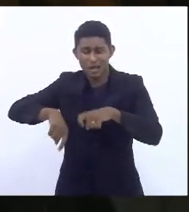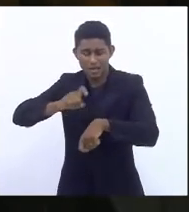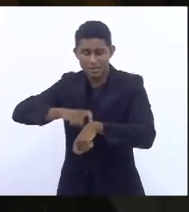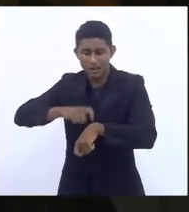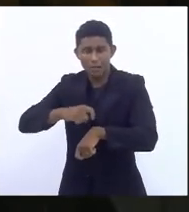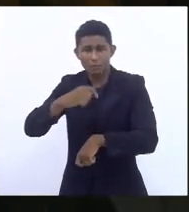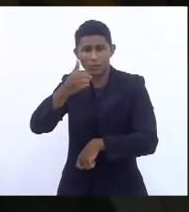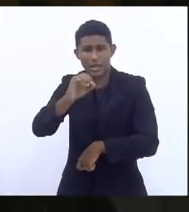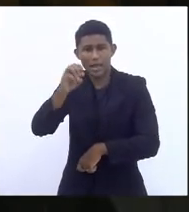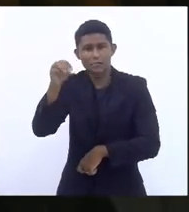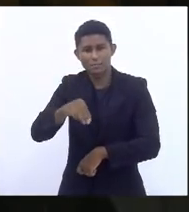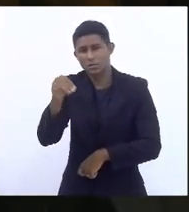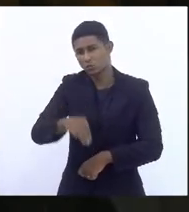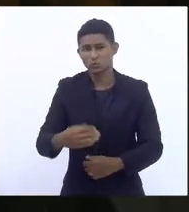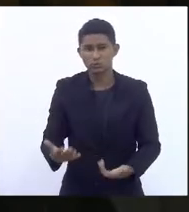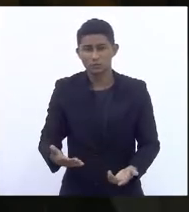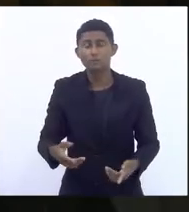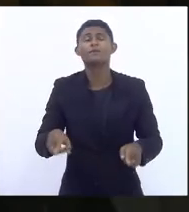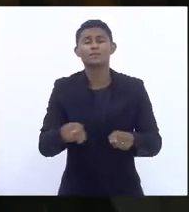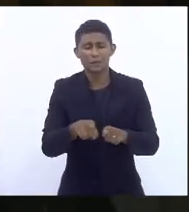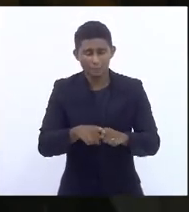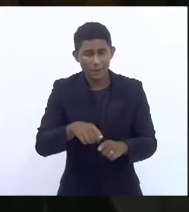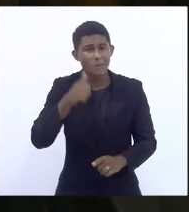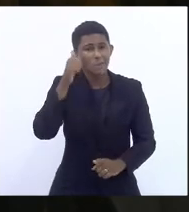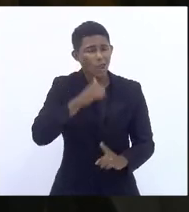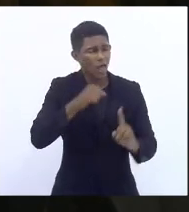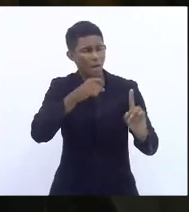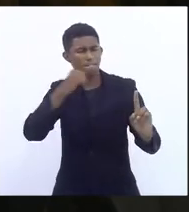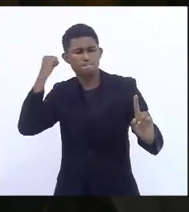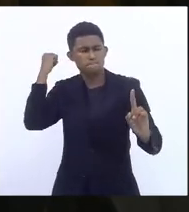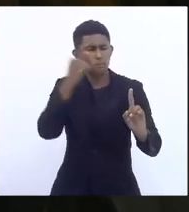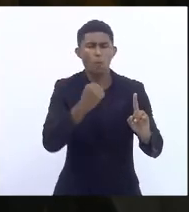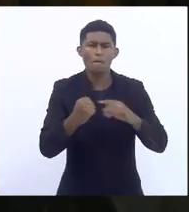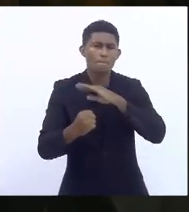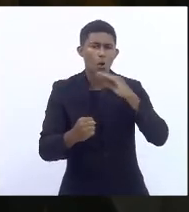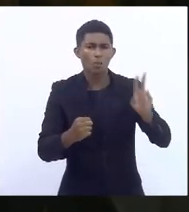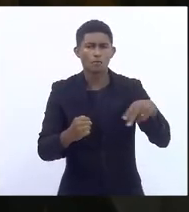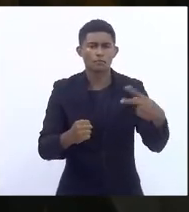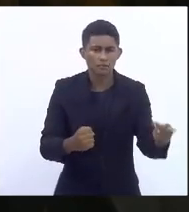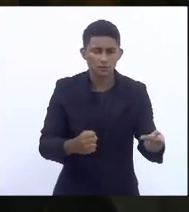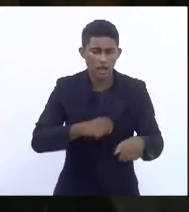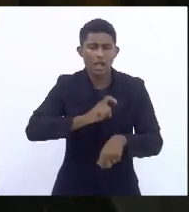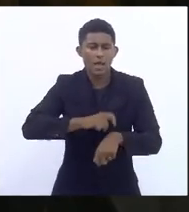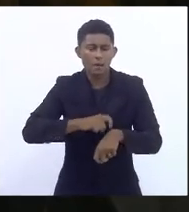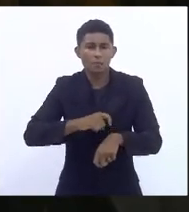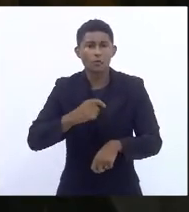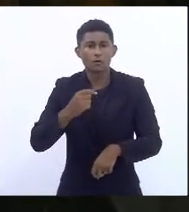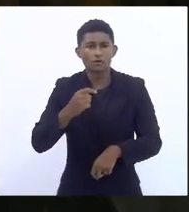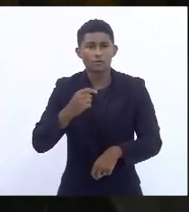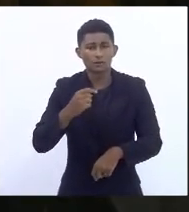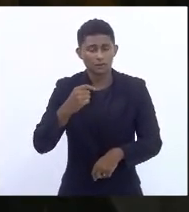cada 7 horas. Então, o contexto geral é um contexto de